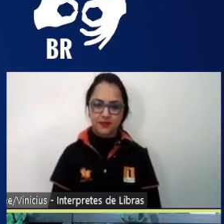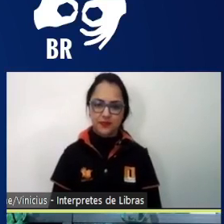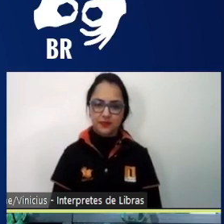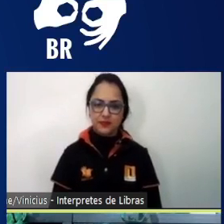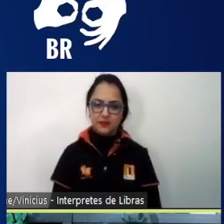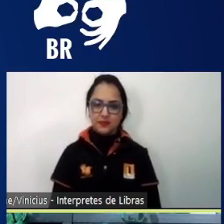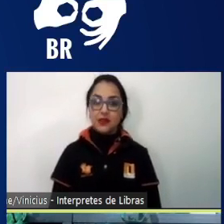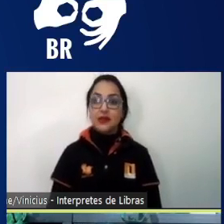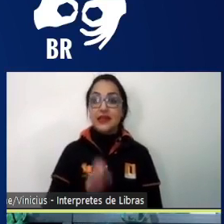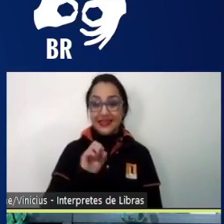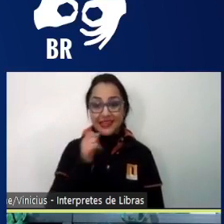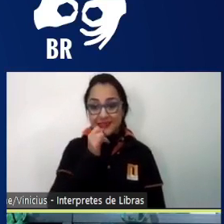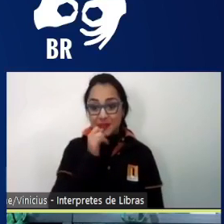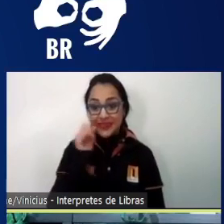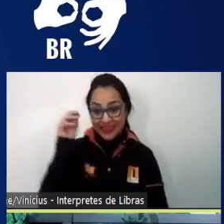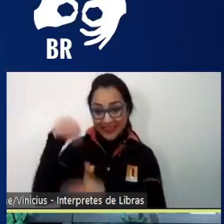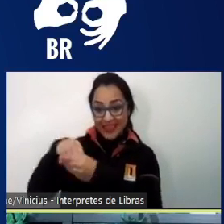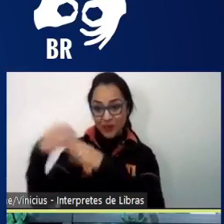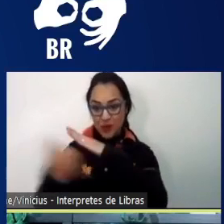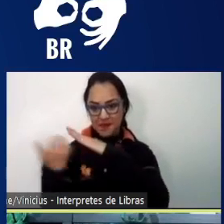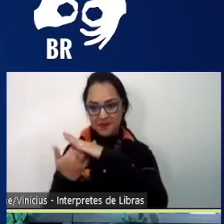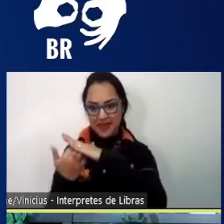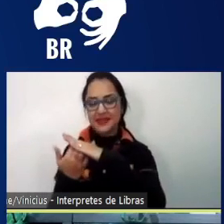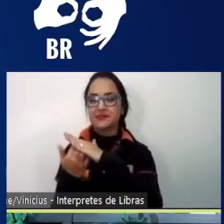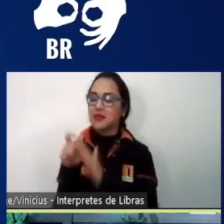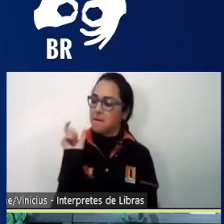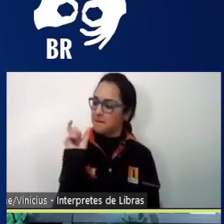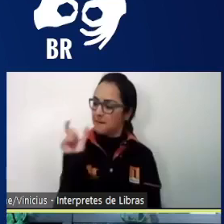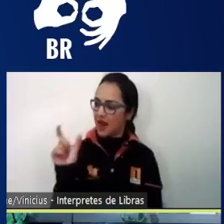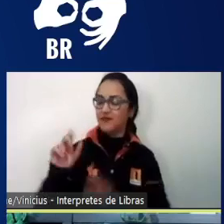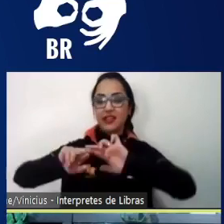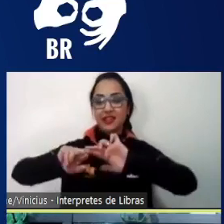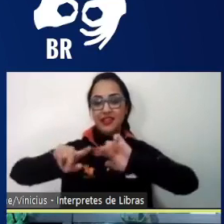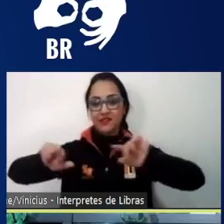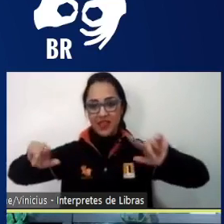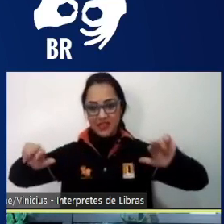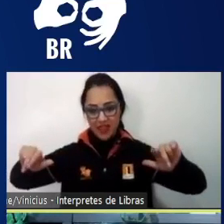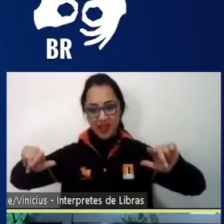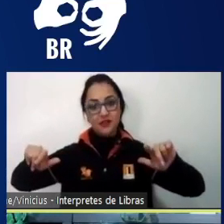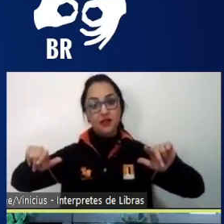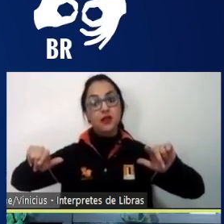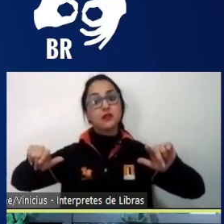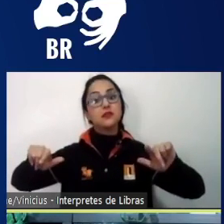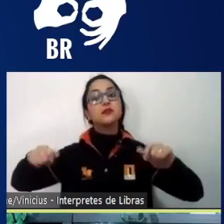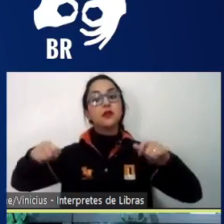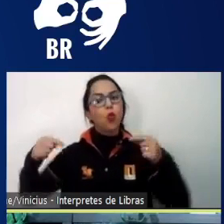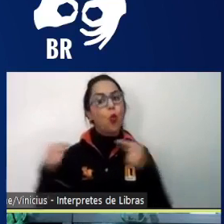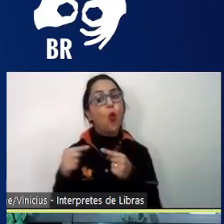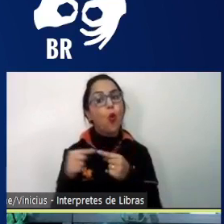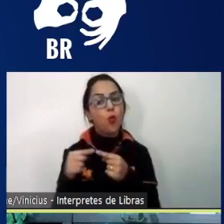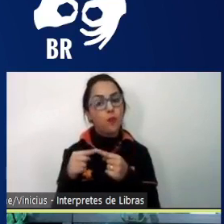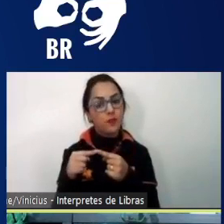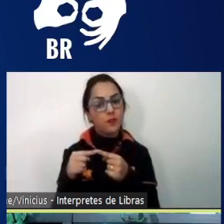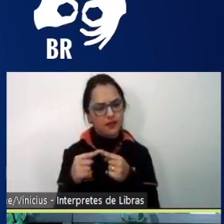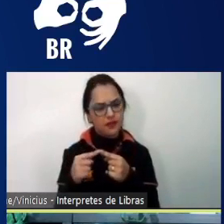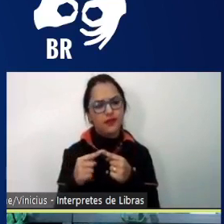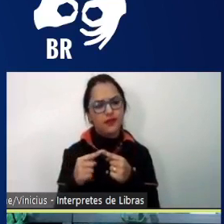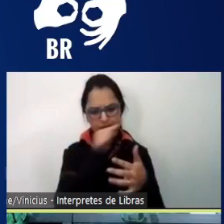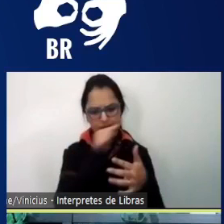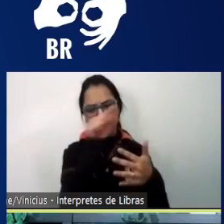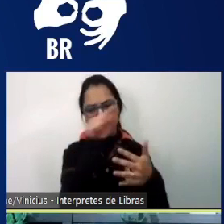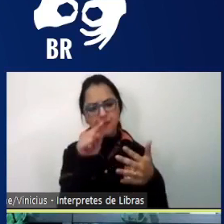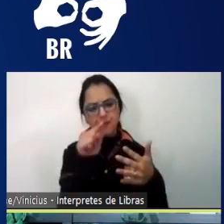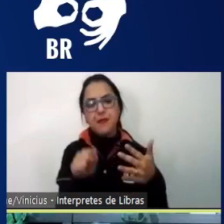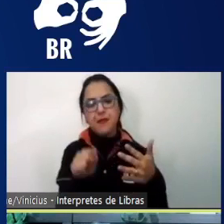uma empresa, a definição de diversidade deve incluir também, e que sempre é deixada de lado,